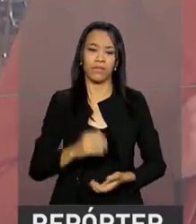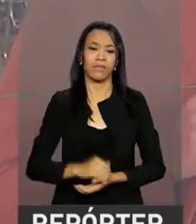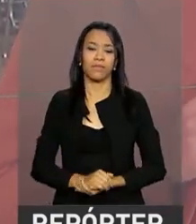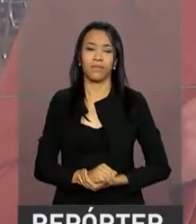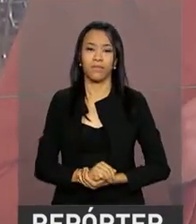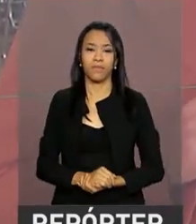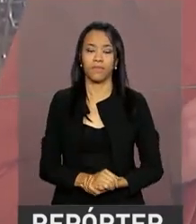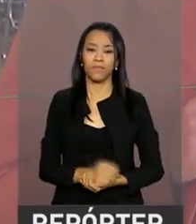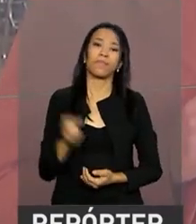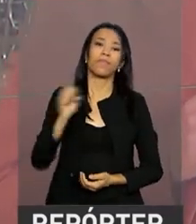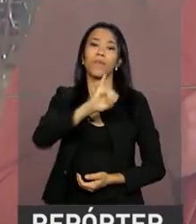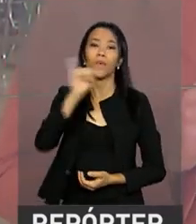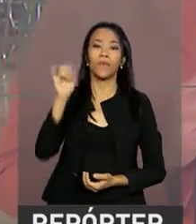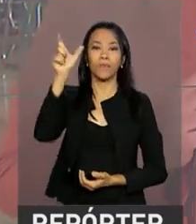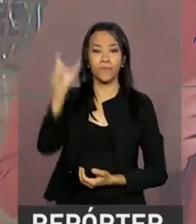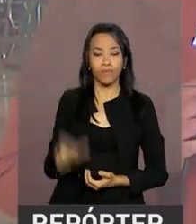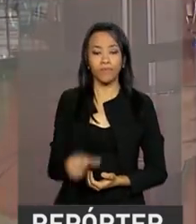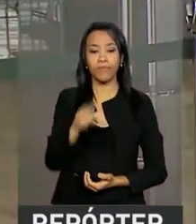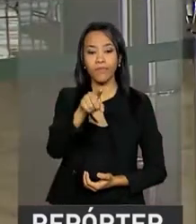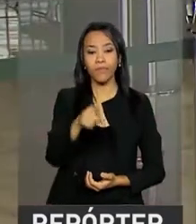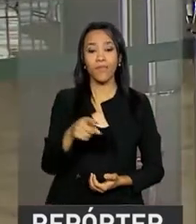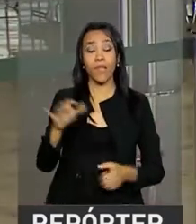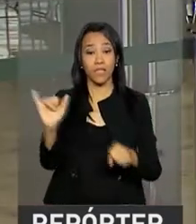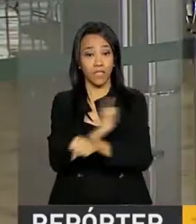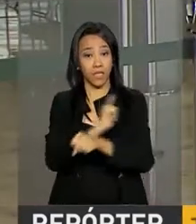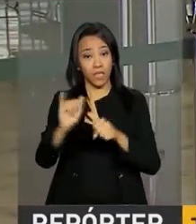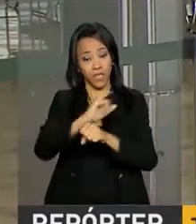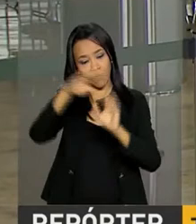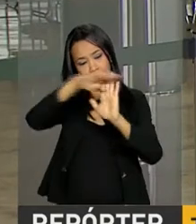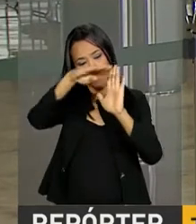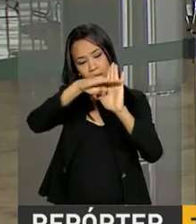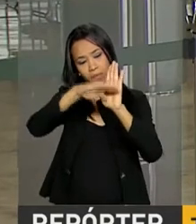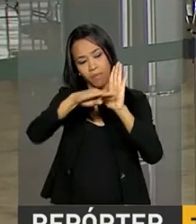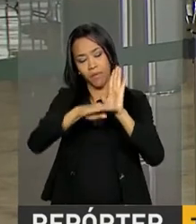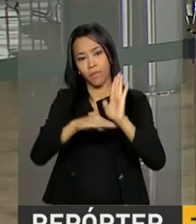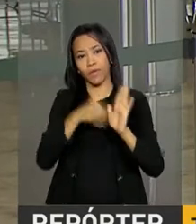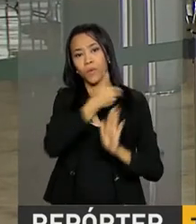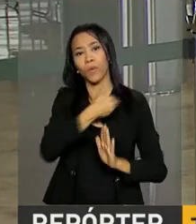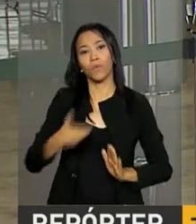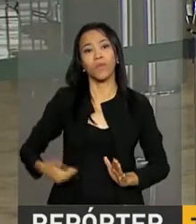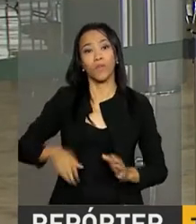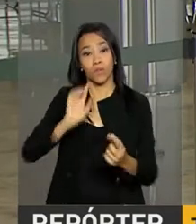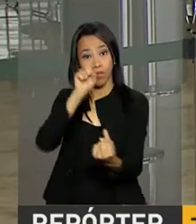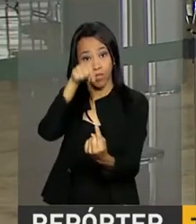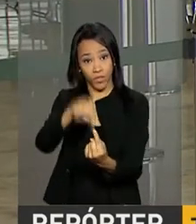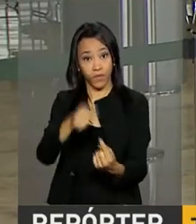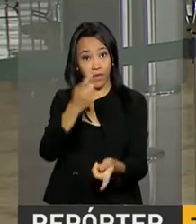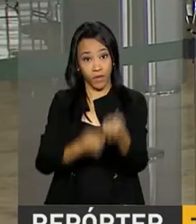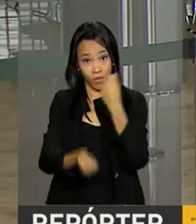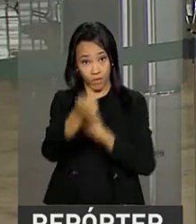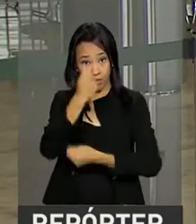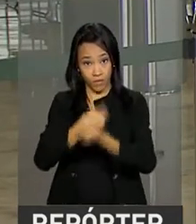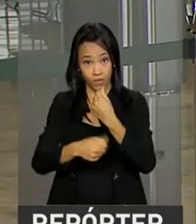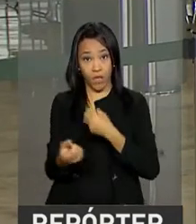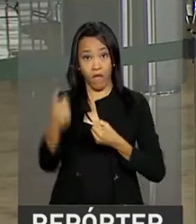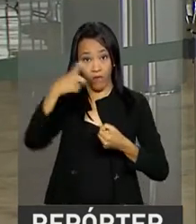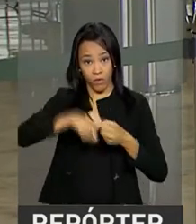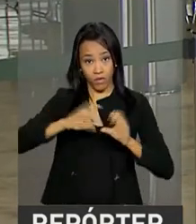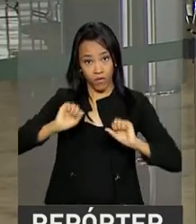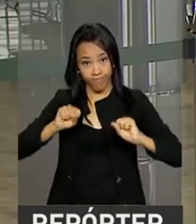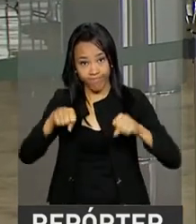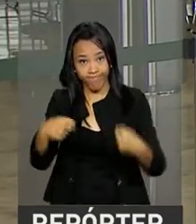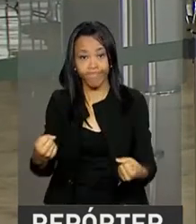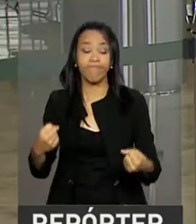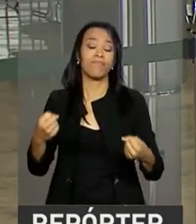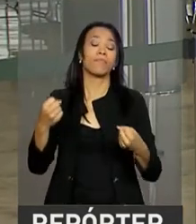lá josé luiz as medidas anunciadas pelo governo são para fazer a economia do país voltar a crescer as iniciativas